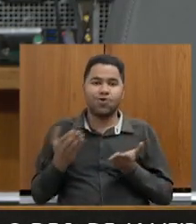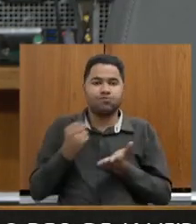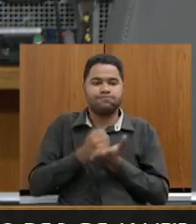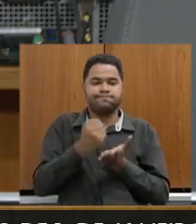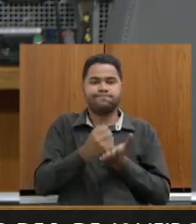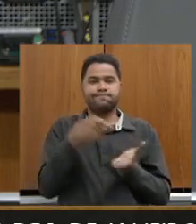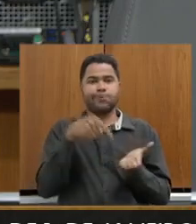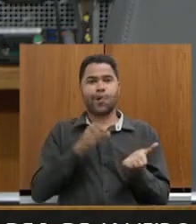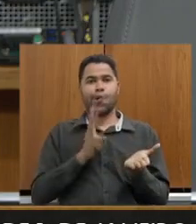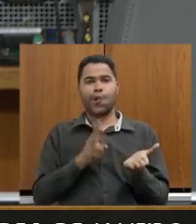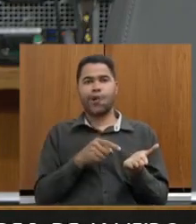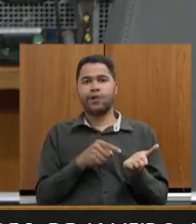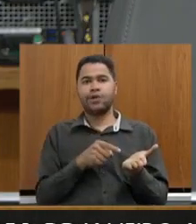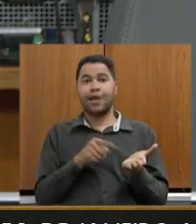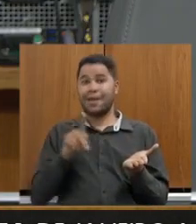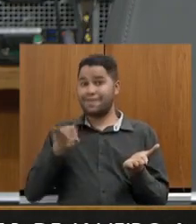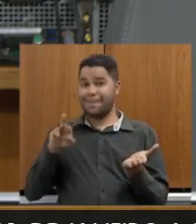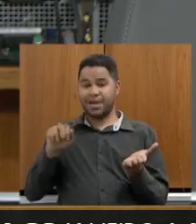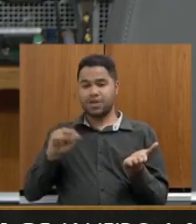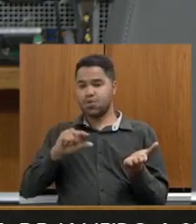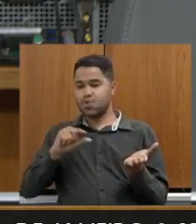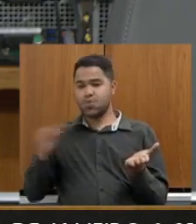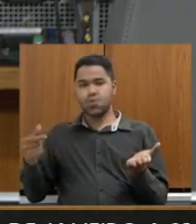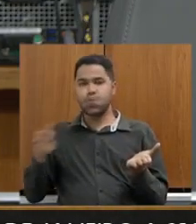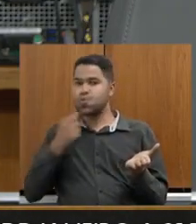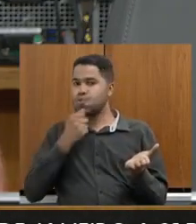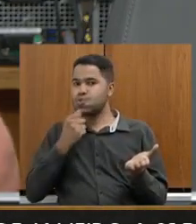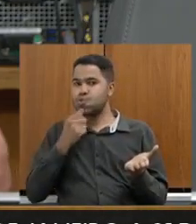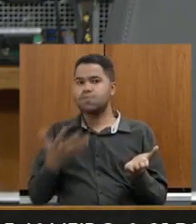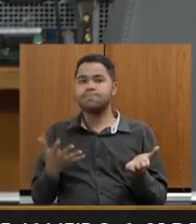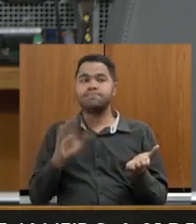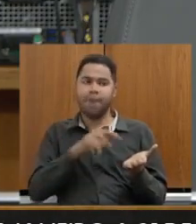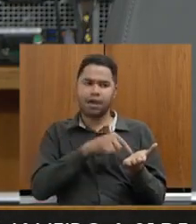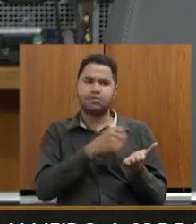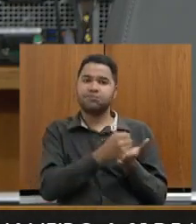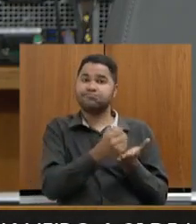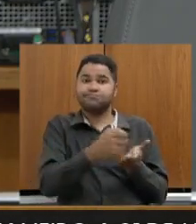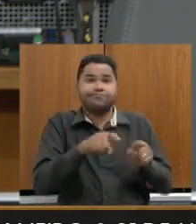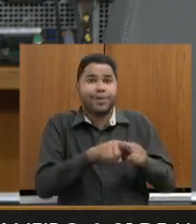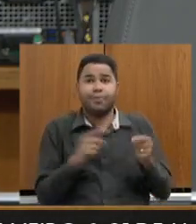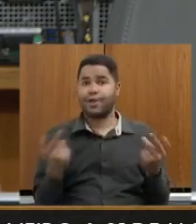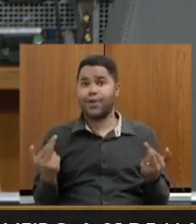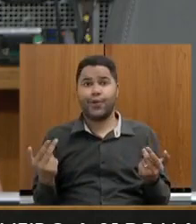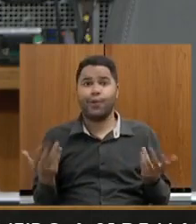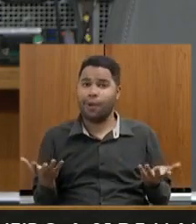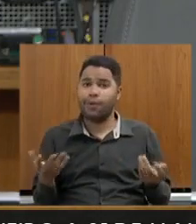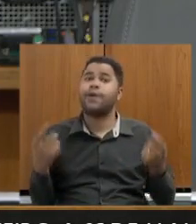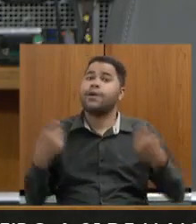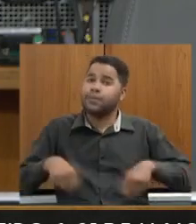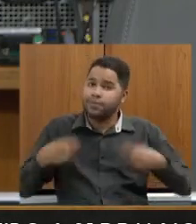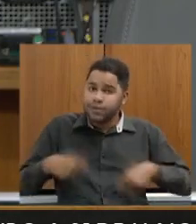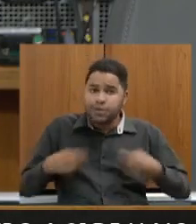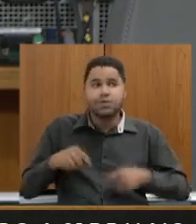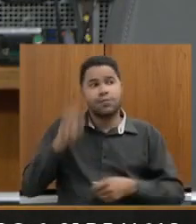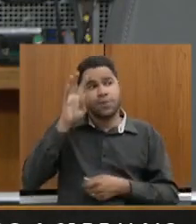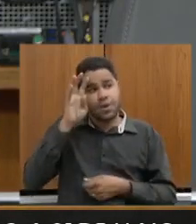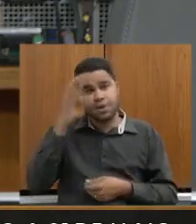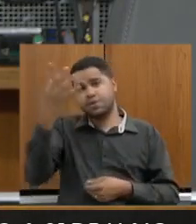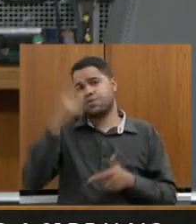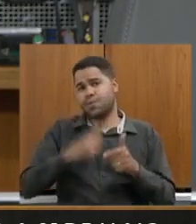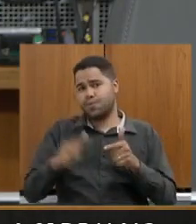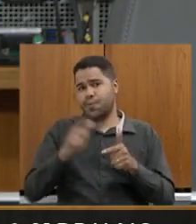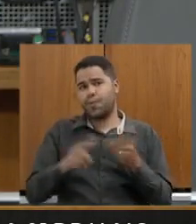cartórios a perícia não tem estrutura para receber mas os cartórios também não tem precisamos resolver essa